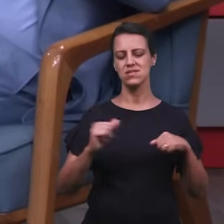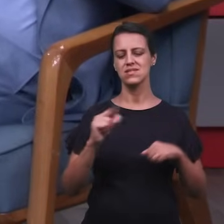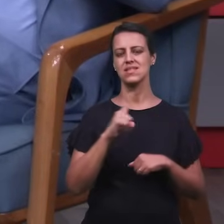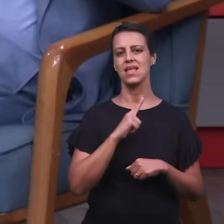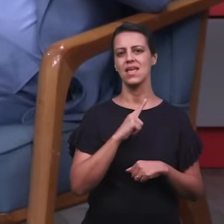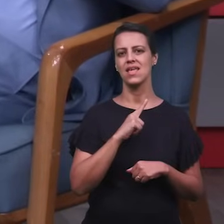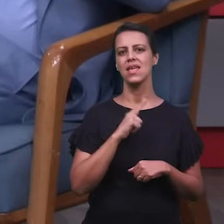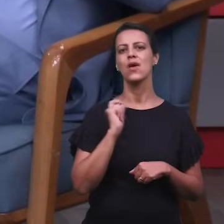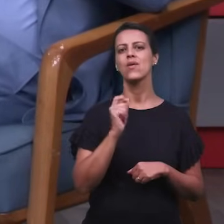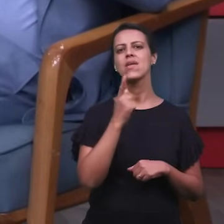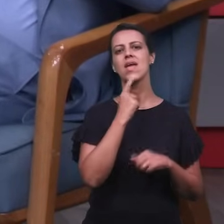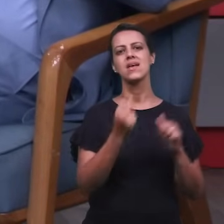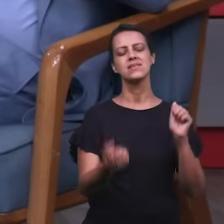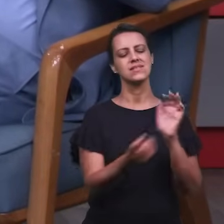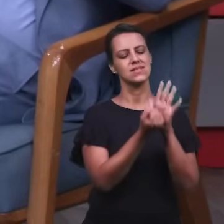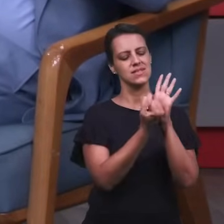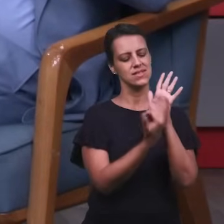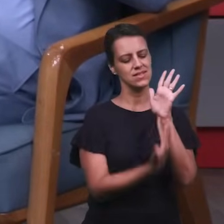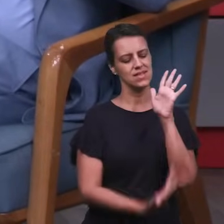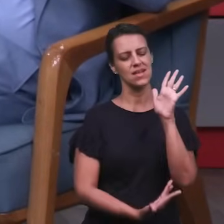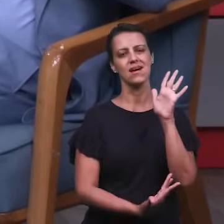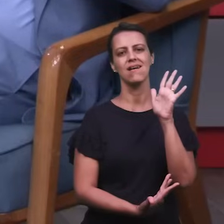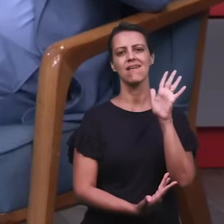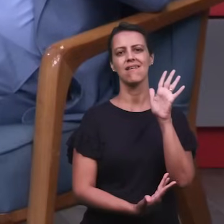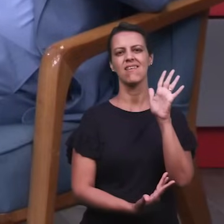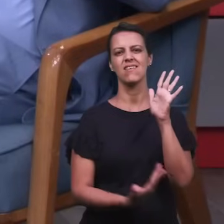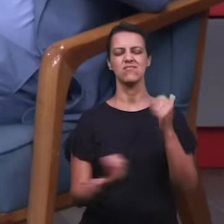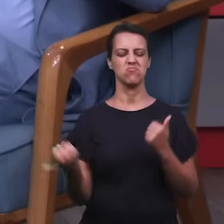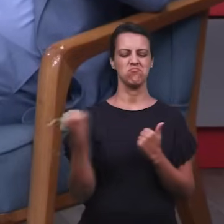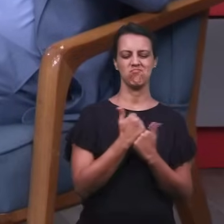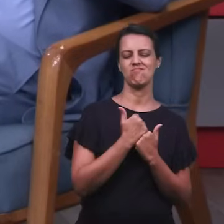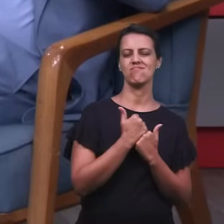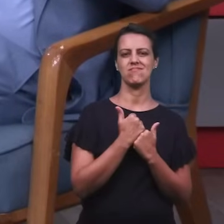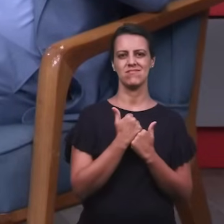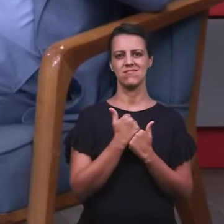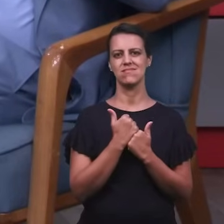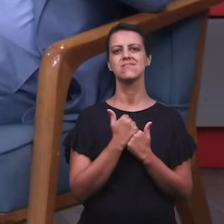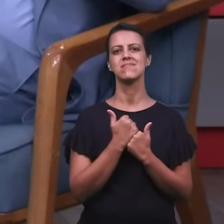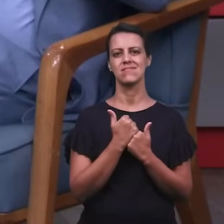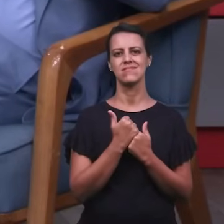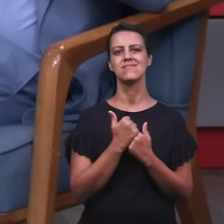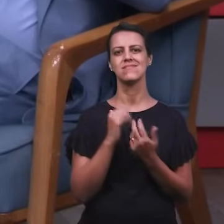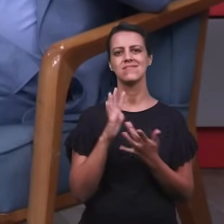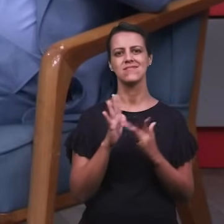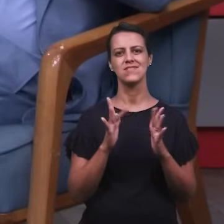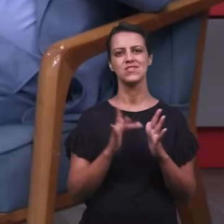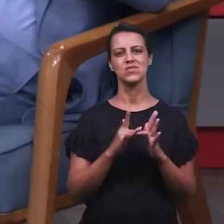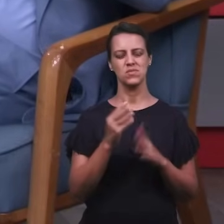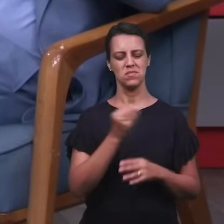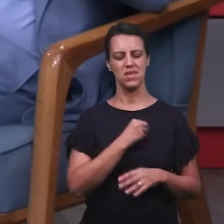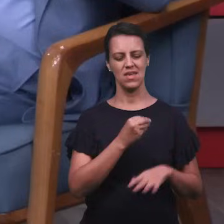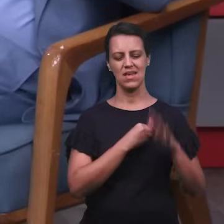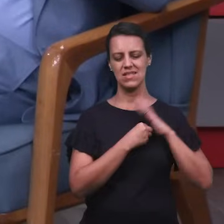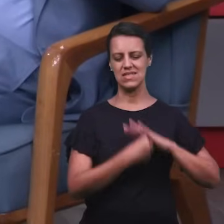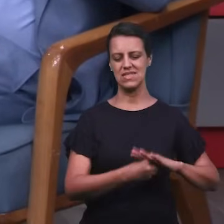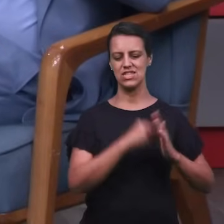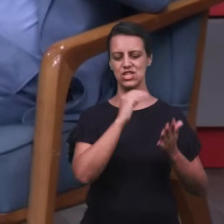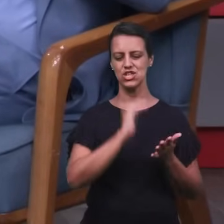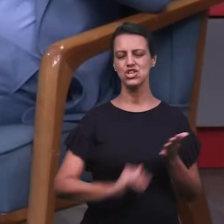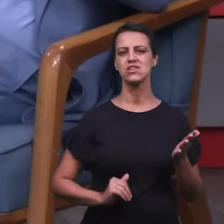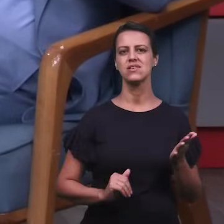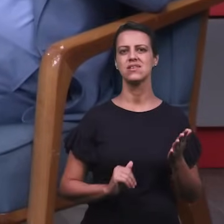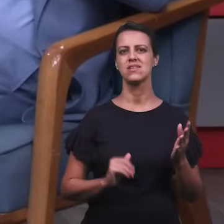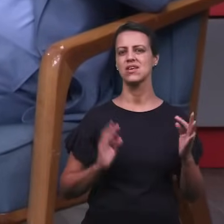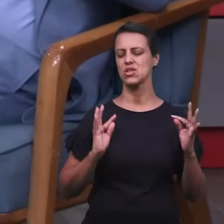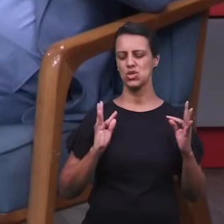seu sangue substitui todo o sacrifício. Então ele é o Cordeiro que tira o pecado do mundo, levou sobre